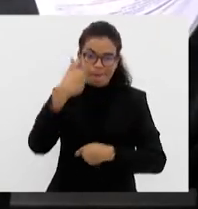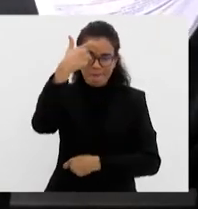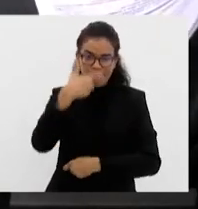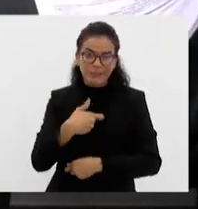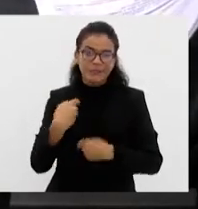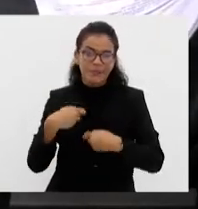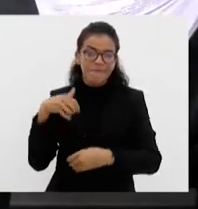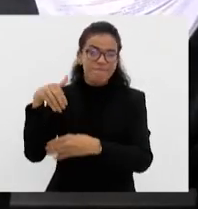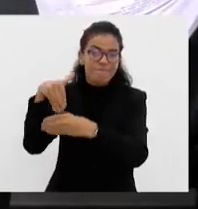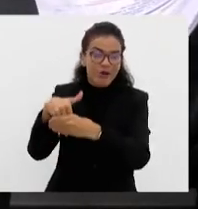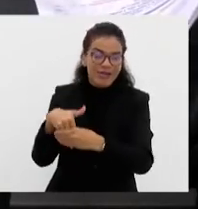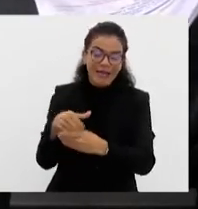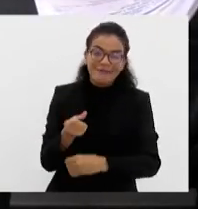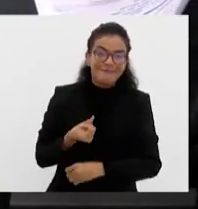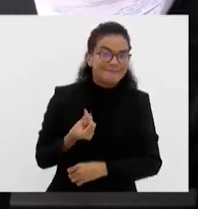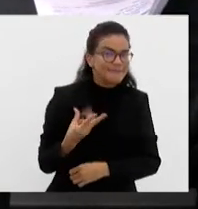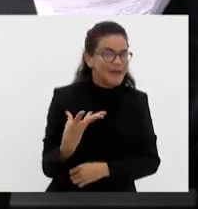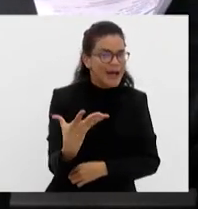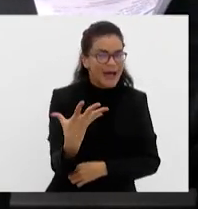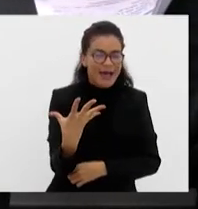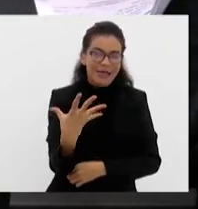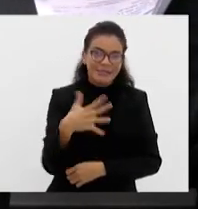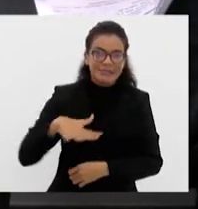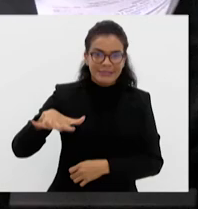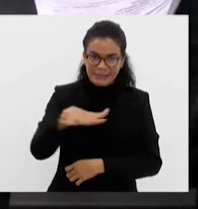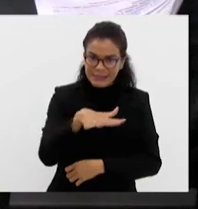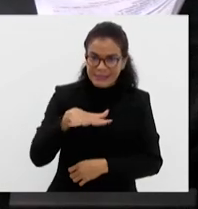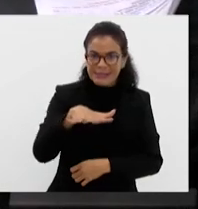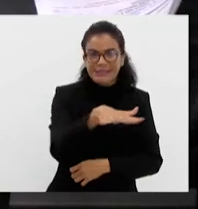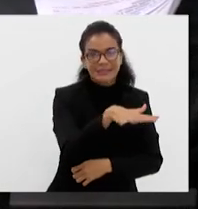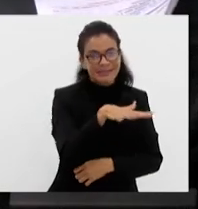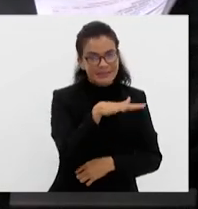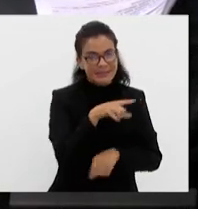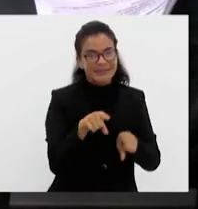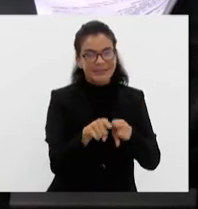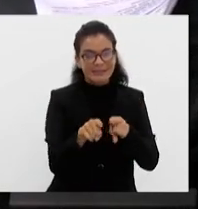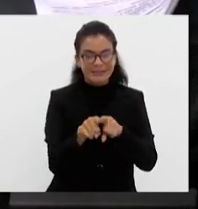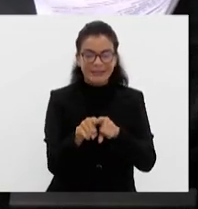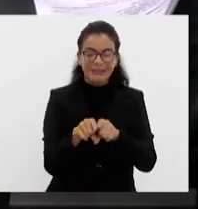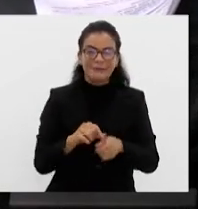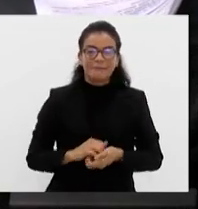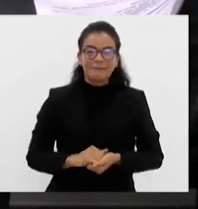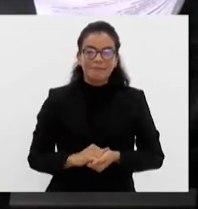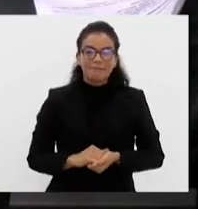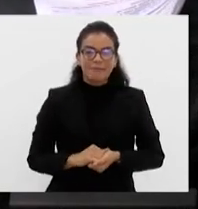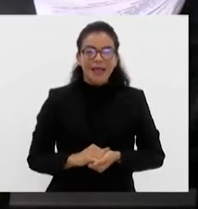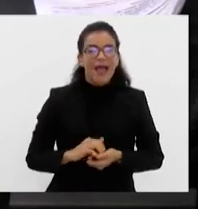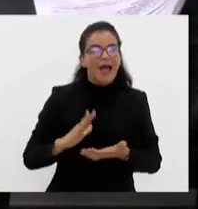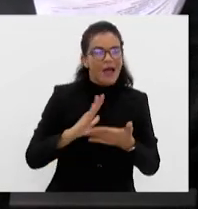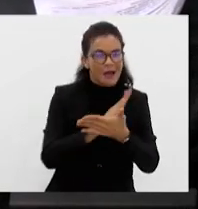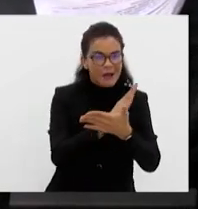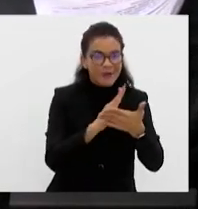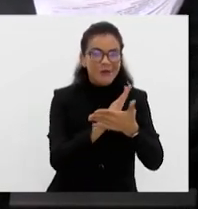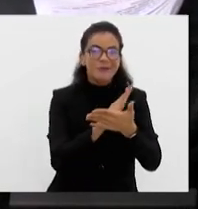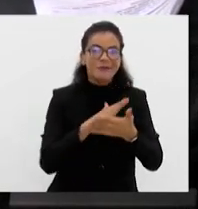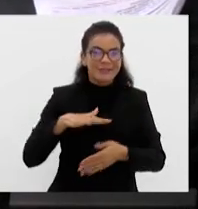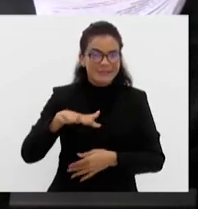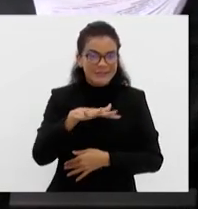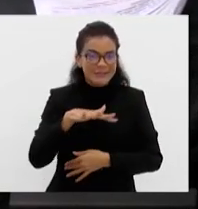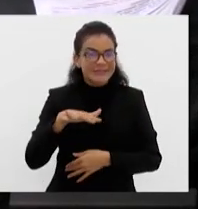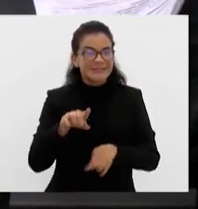tema diversas vezes. Diversas vezes. Na grande maioria das vezes, fui,